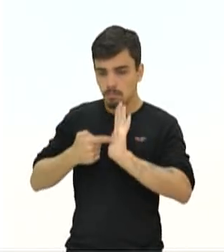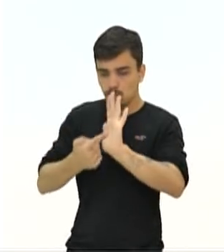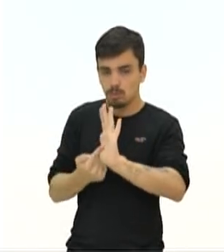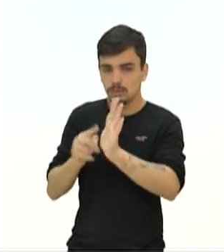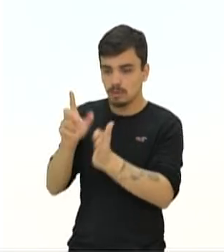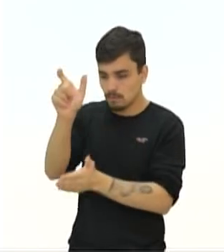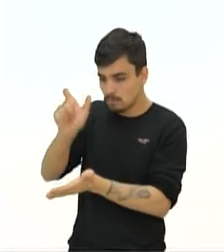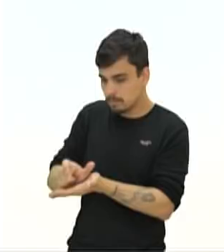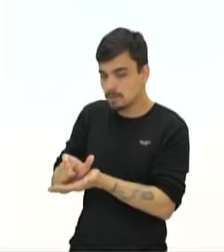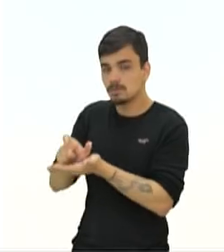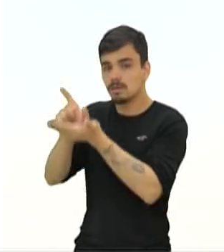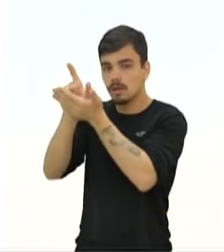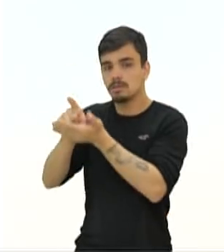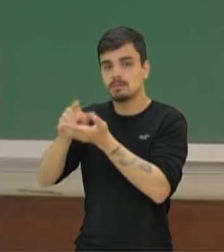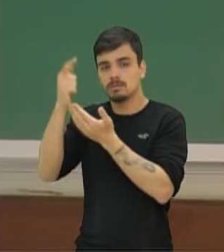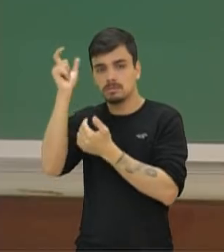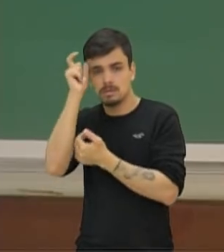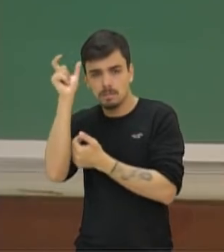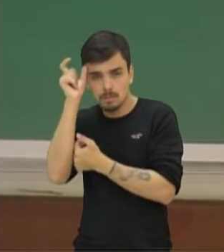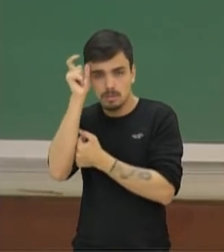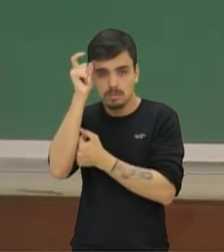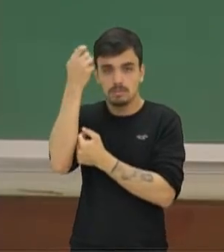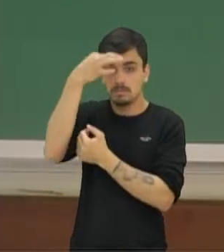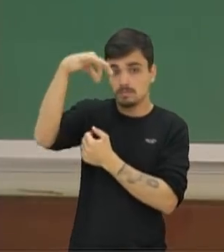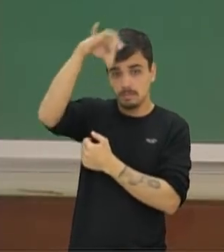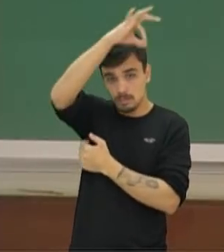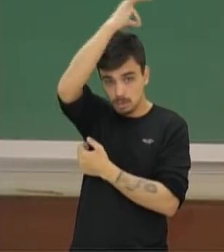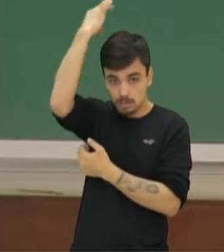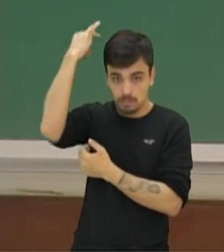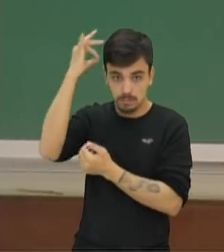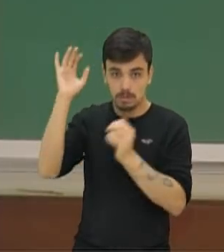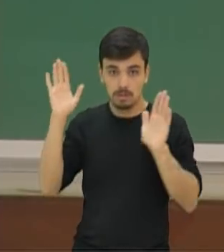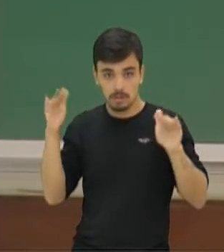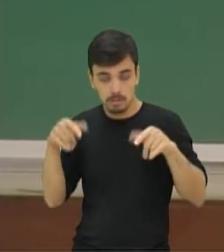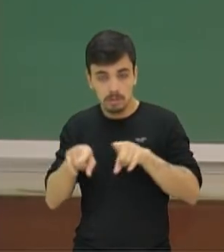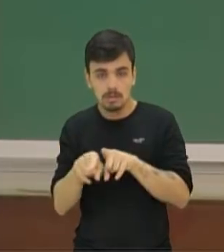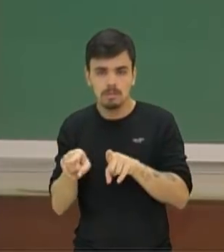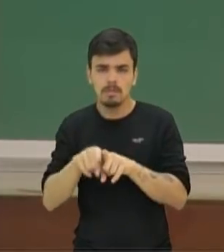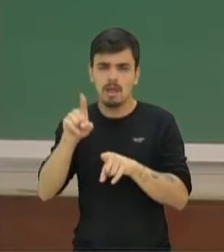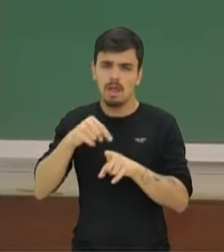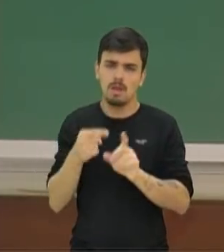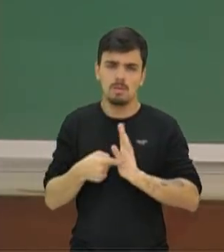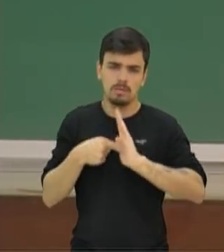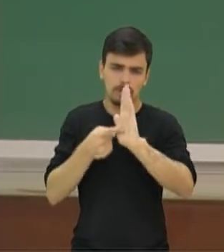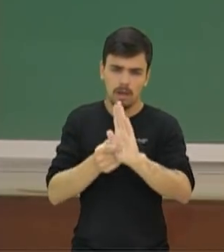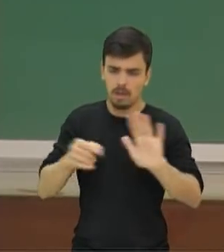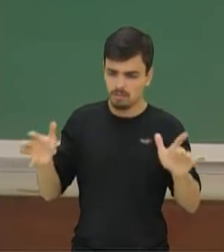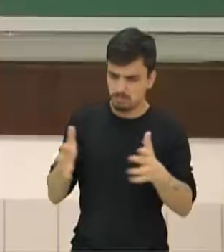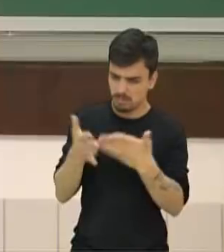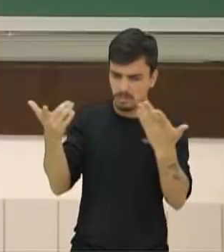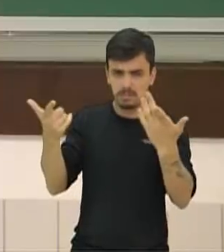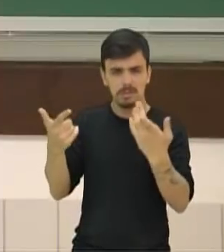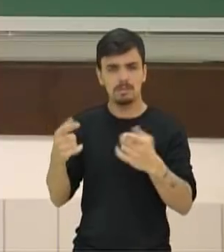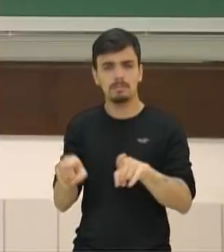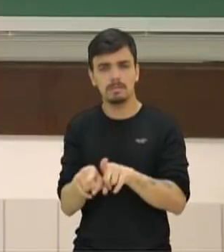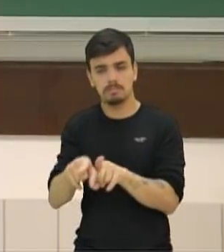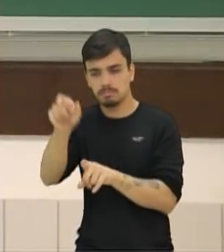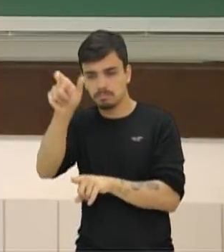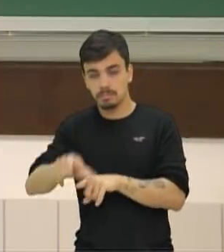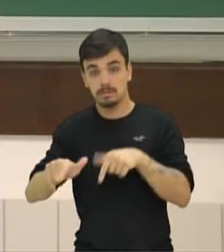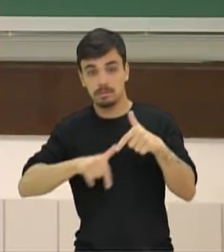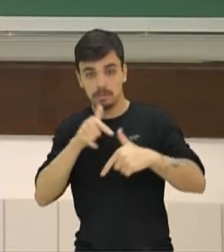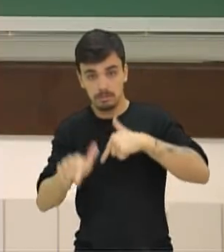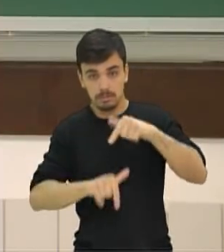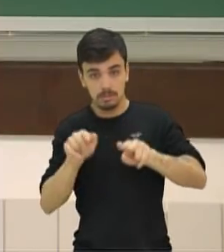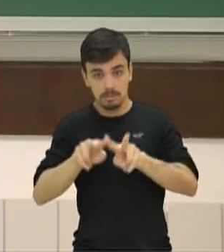Como demônios e anjos, né? Então, os autos trabalhavam a questão do exagero, né? E através de personagens que trabalhariam